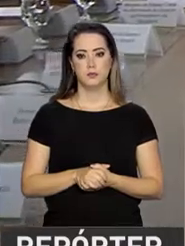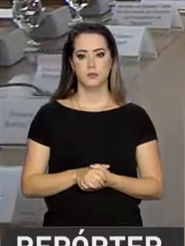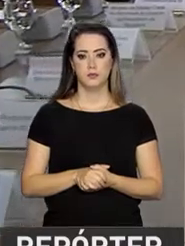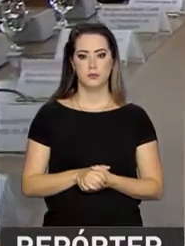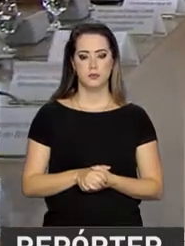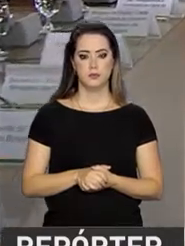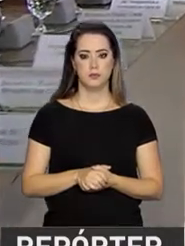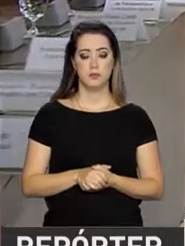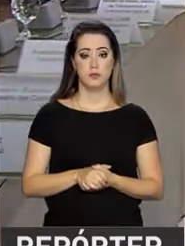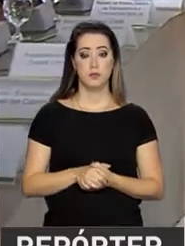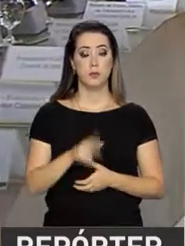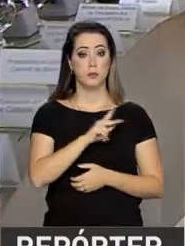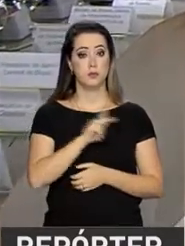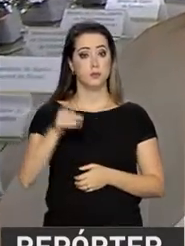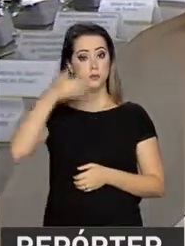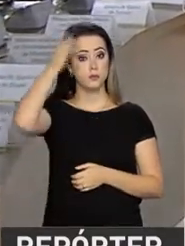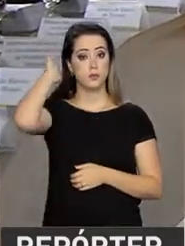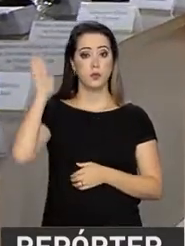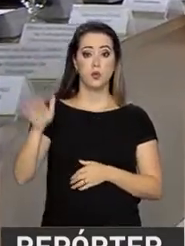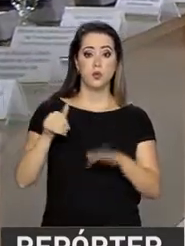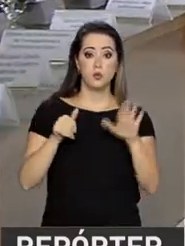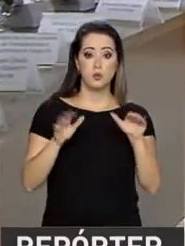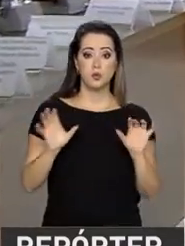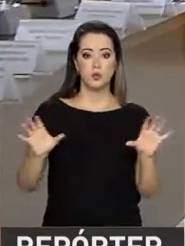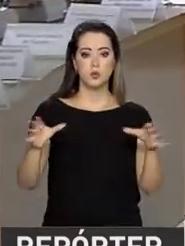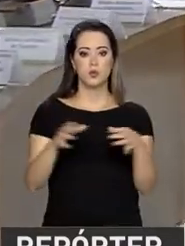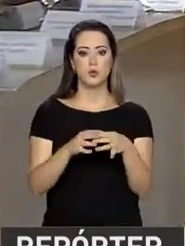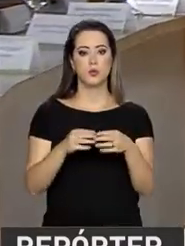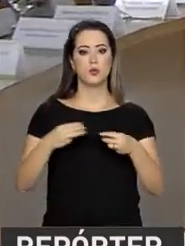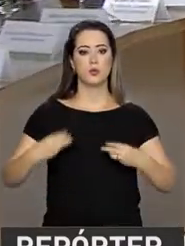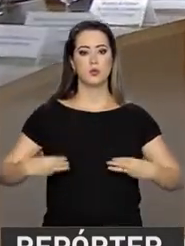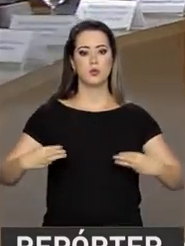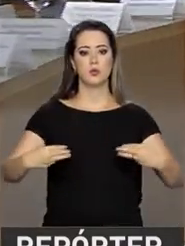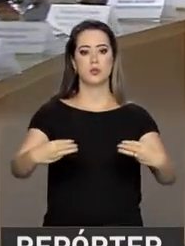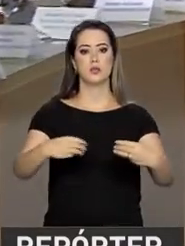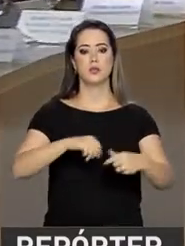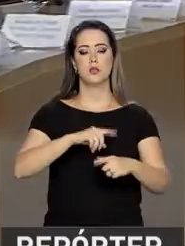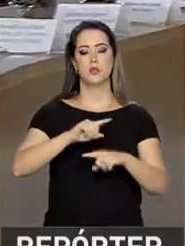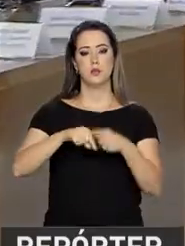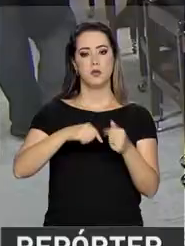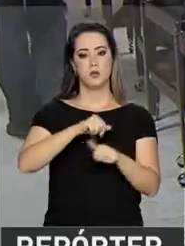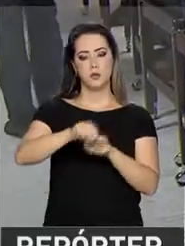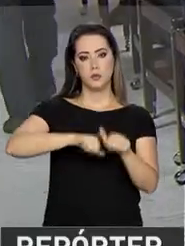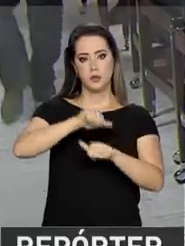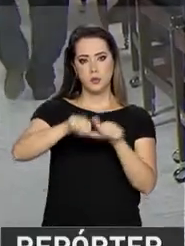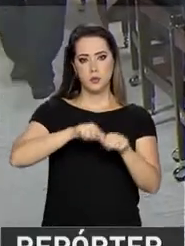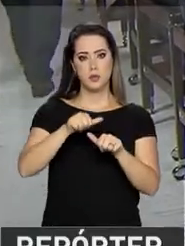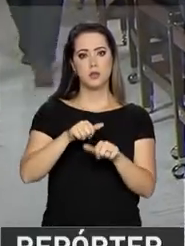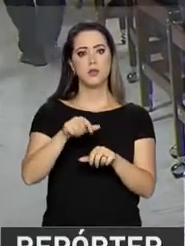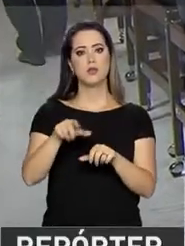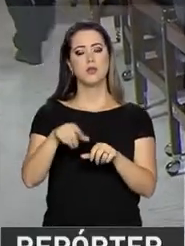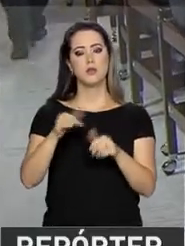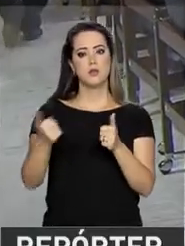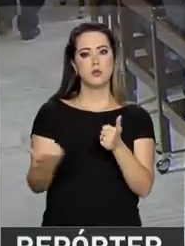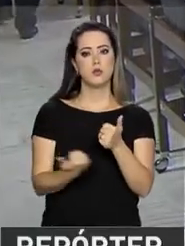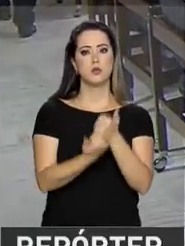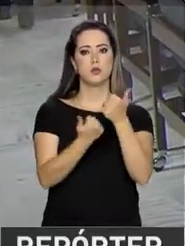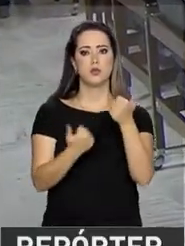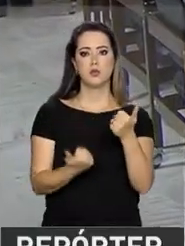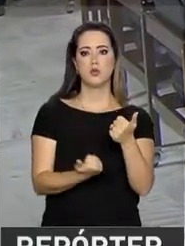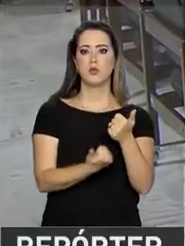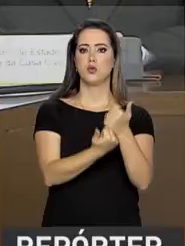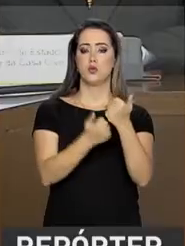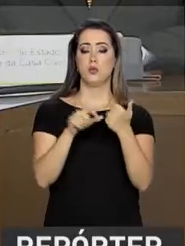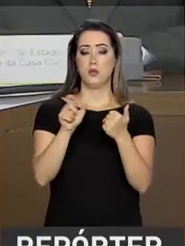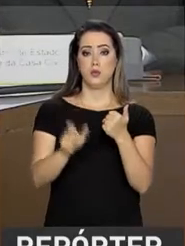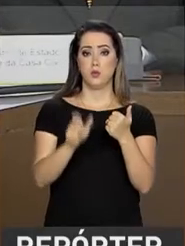temer convocou a reunião ministerial após as mudanças em sua equipe de governo realizadas em função da saída de